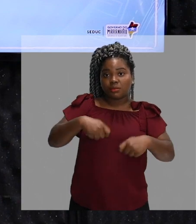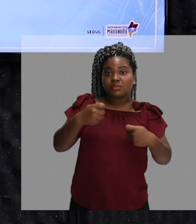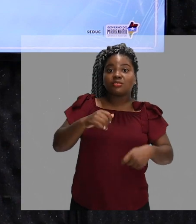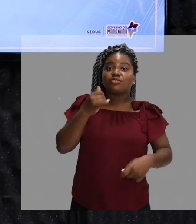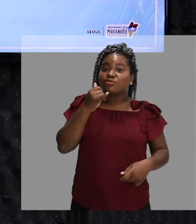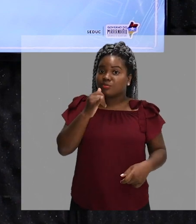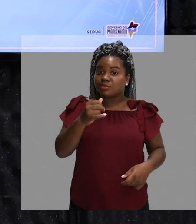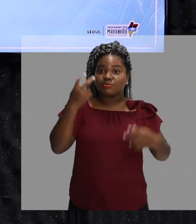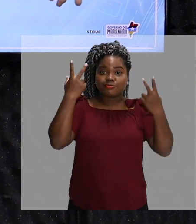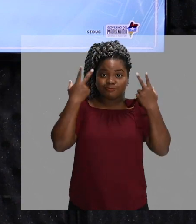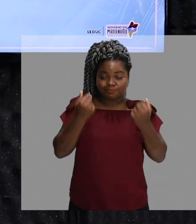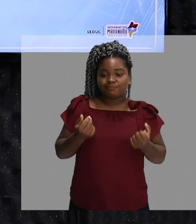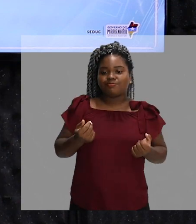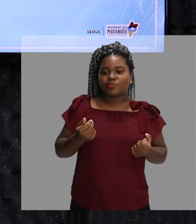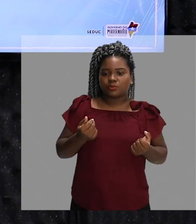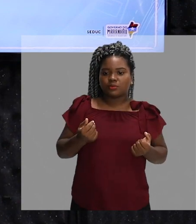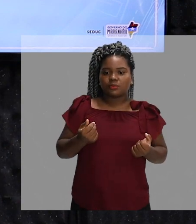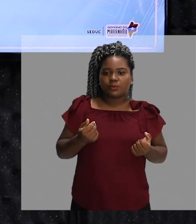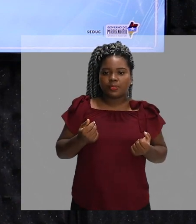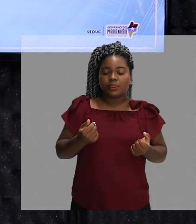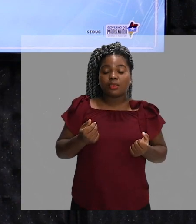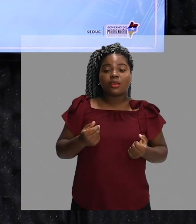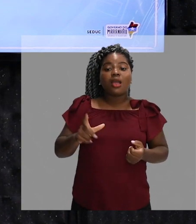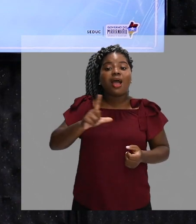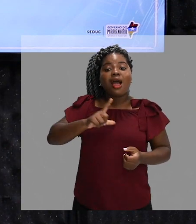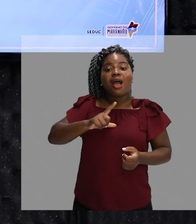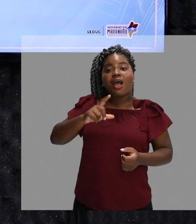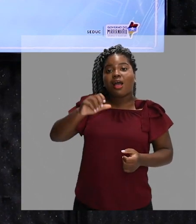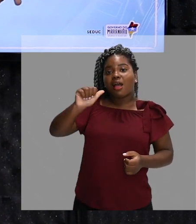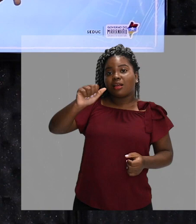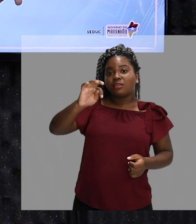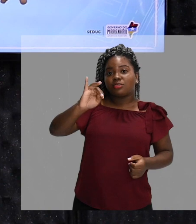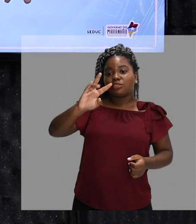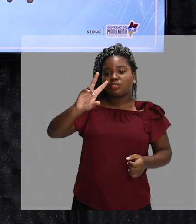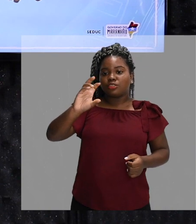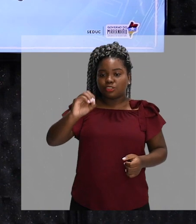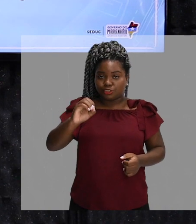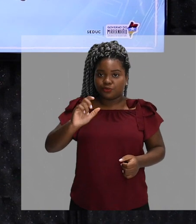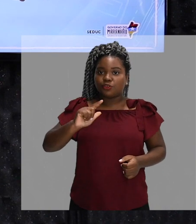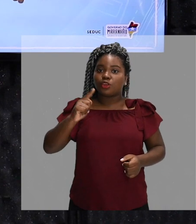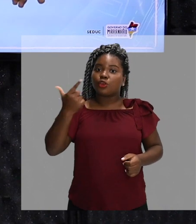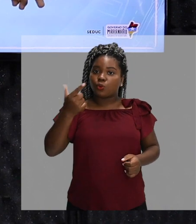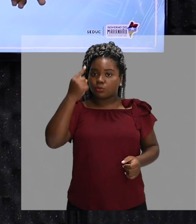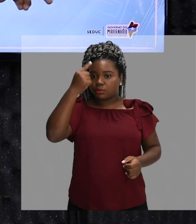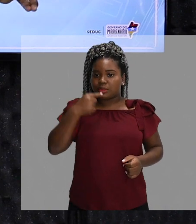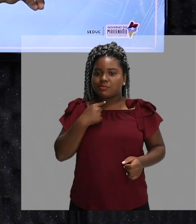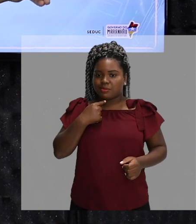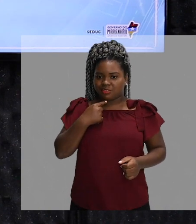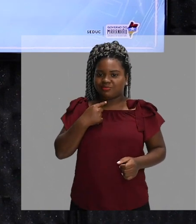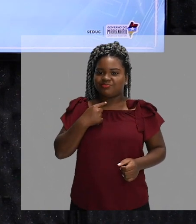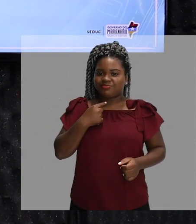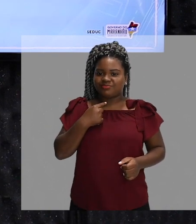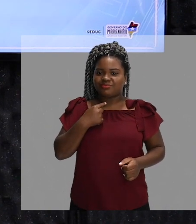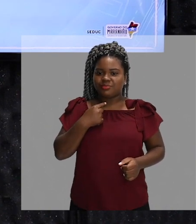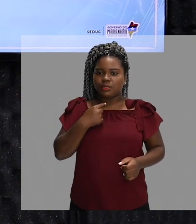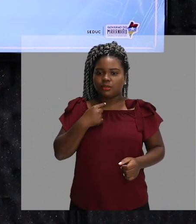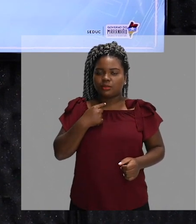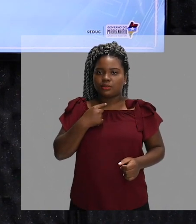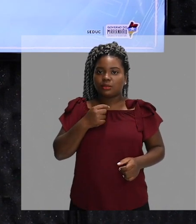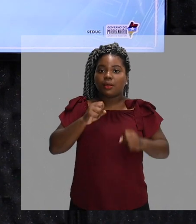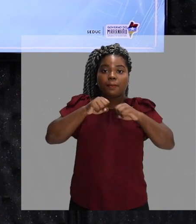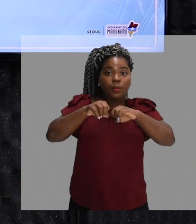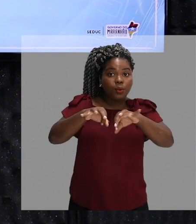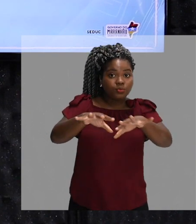natural. O sensor ativo, ele emite uma fonte de energia, essa energia é refletida